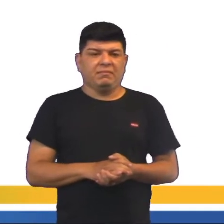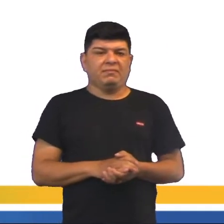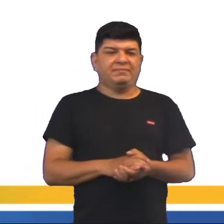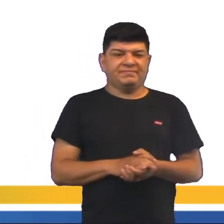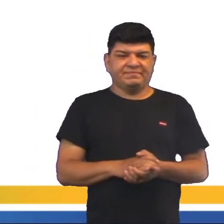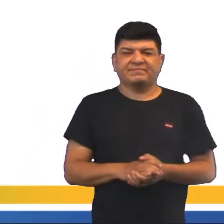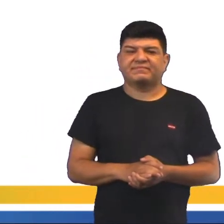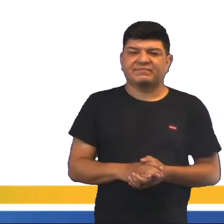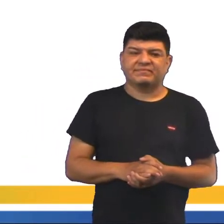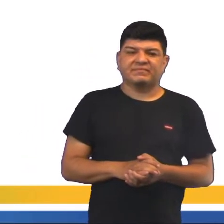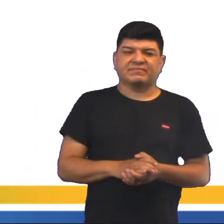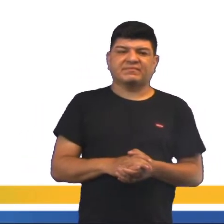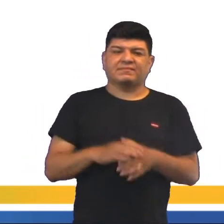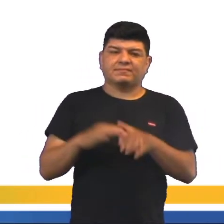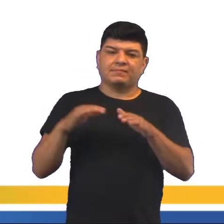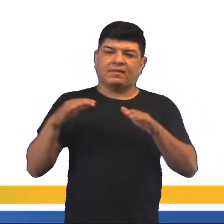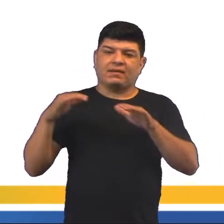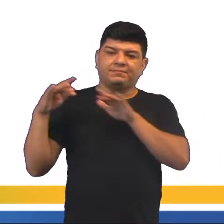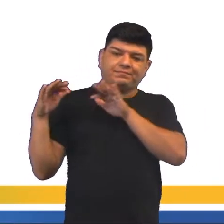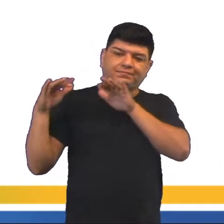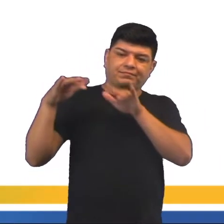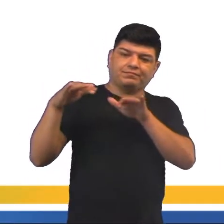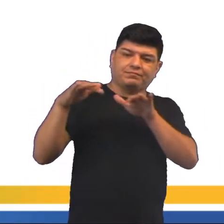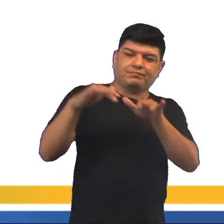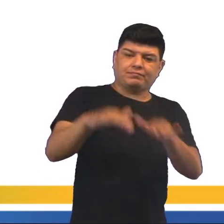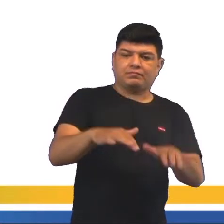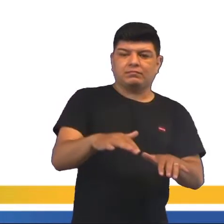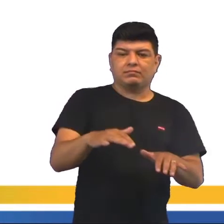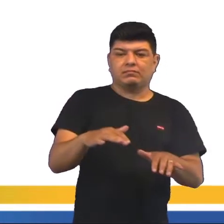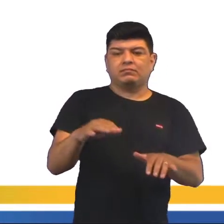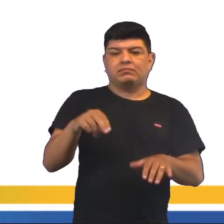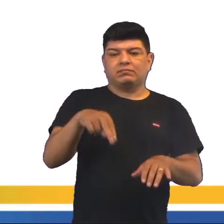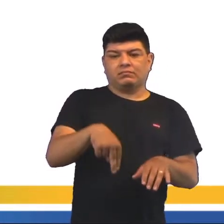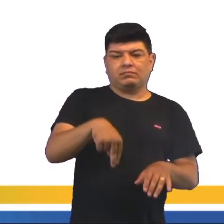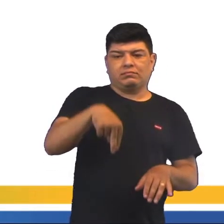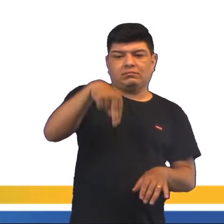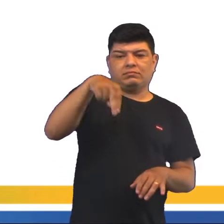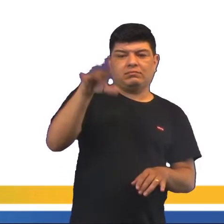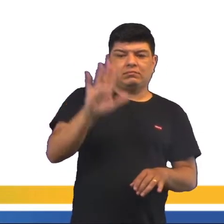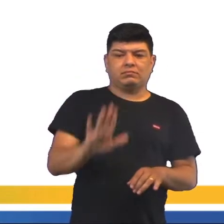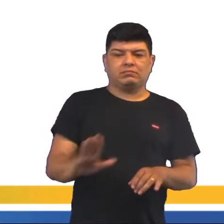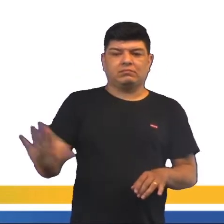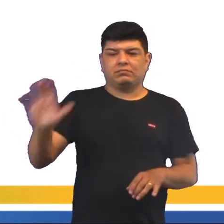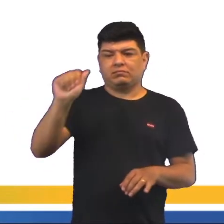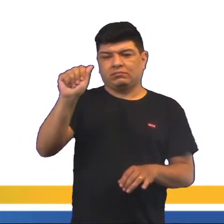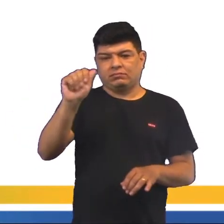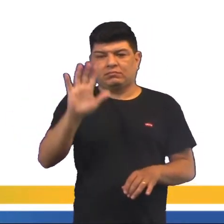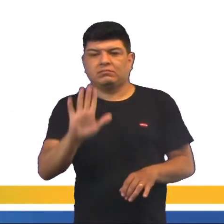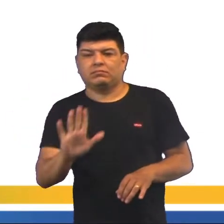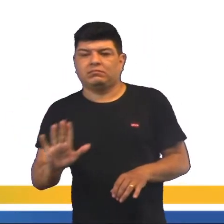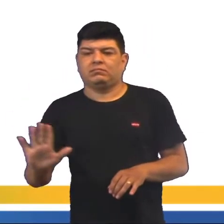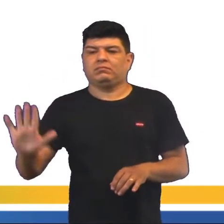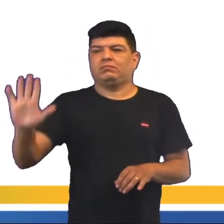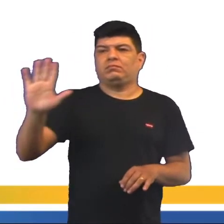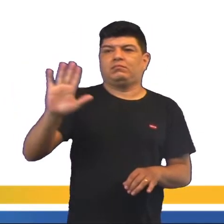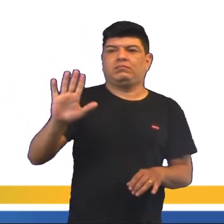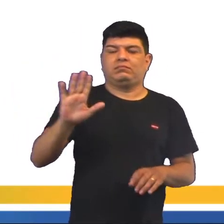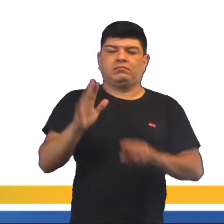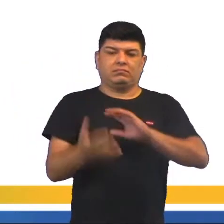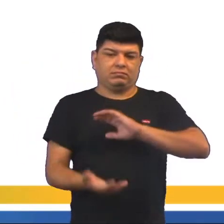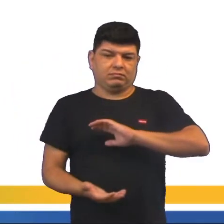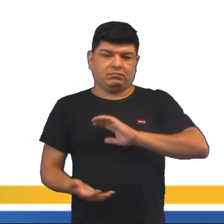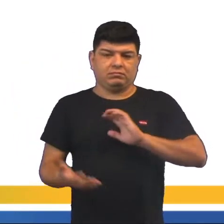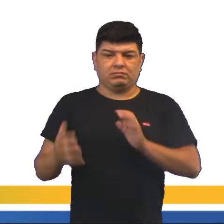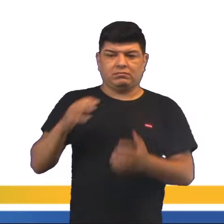As ondas migratórias dos povos bárbaros do norte da Europa e de regiões da Ásia em direção a Roma, provocados por